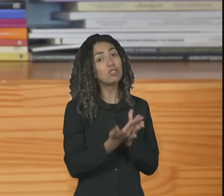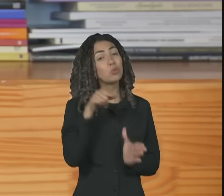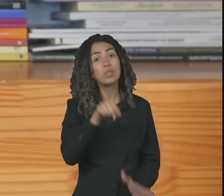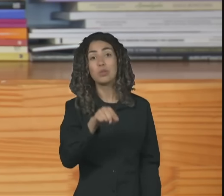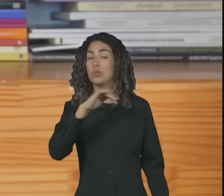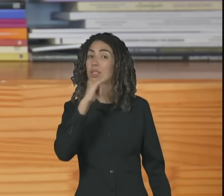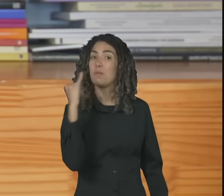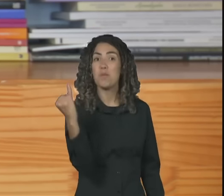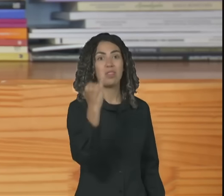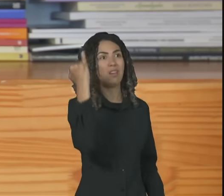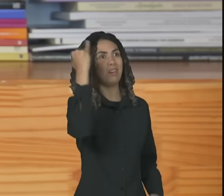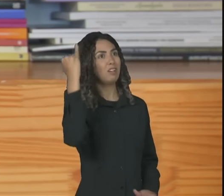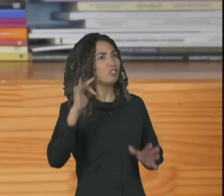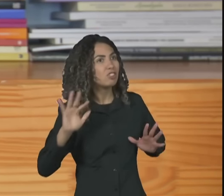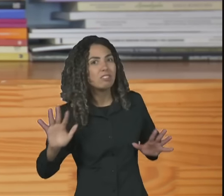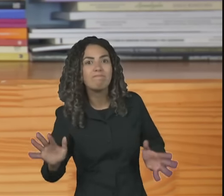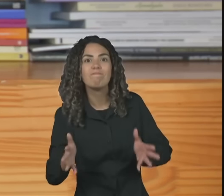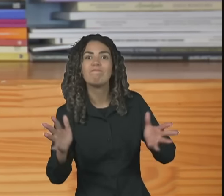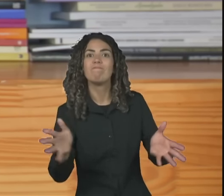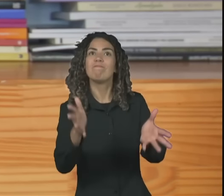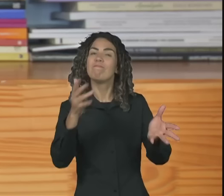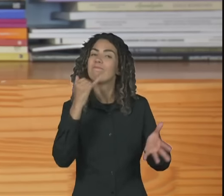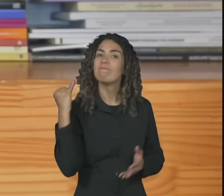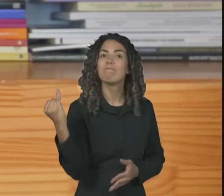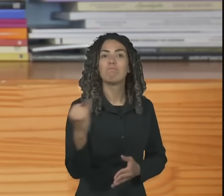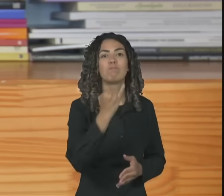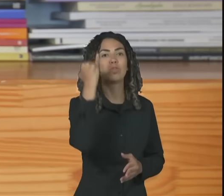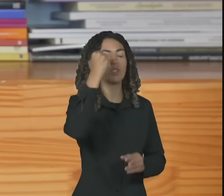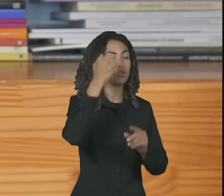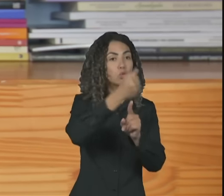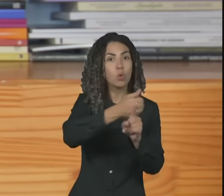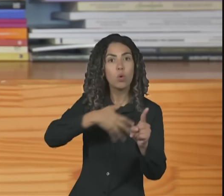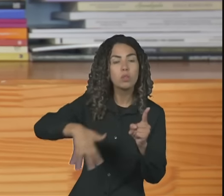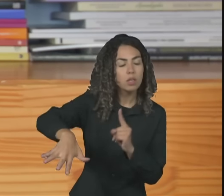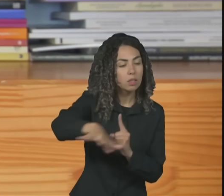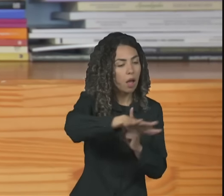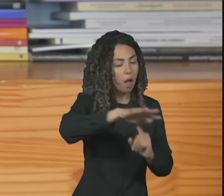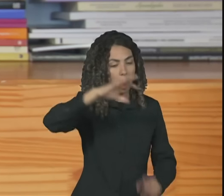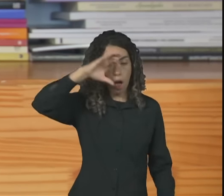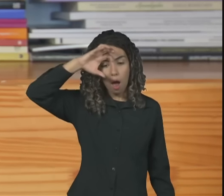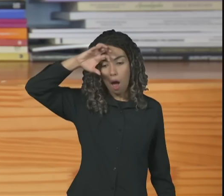necessário para a nossa sociedade se queremos